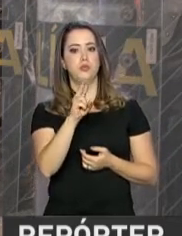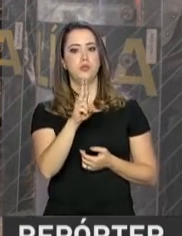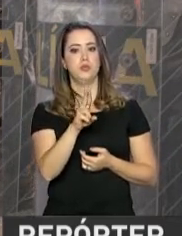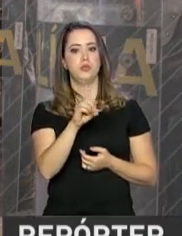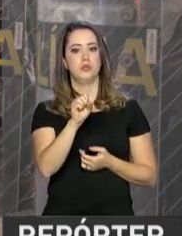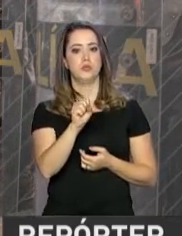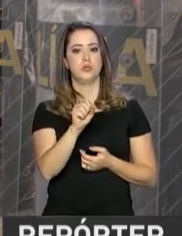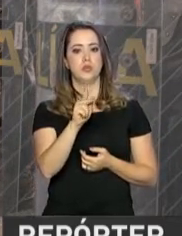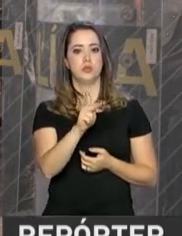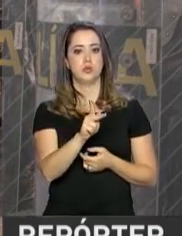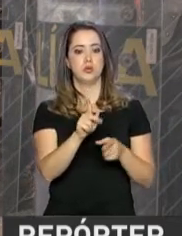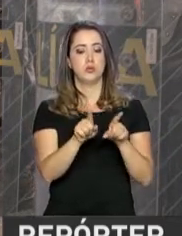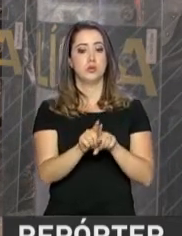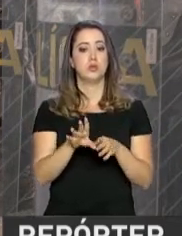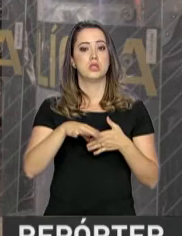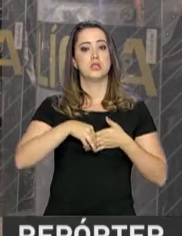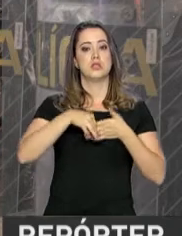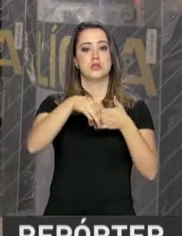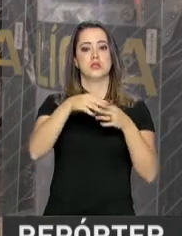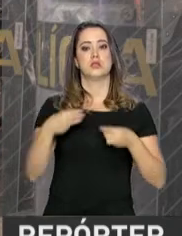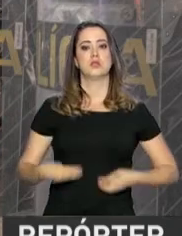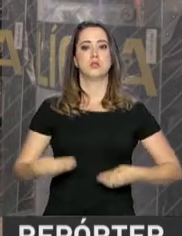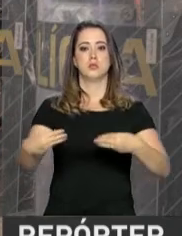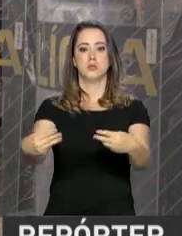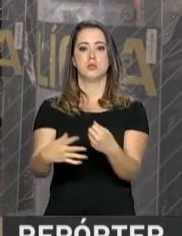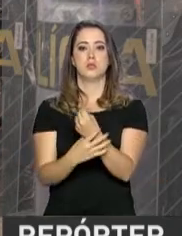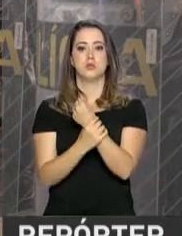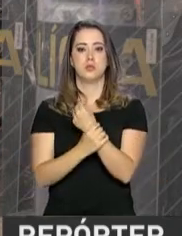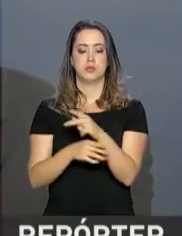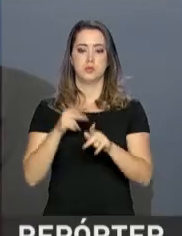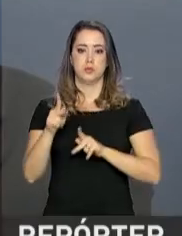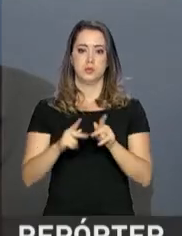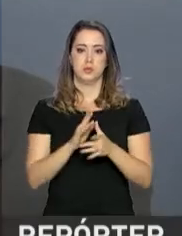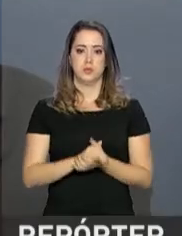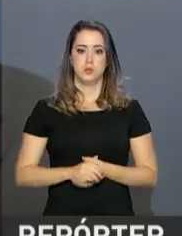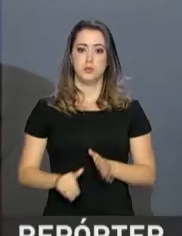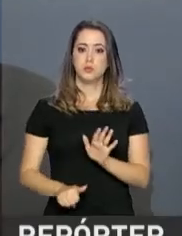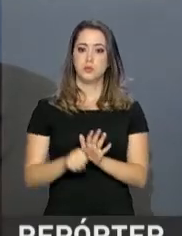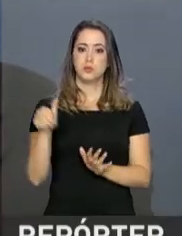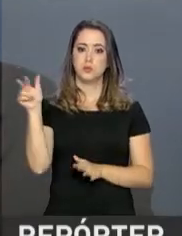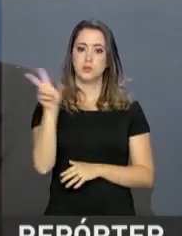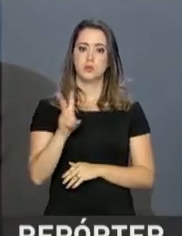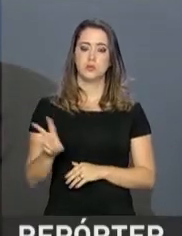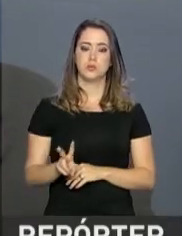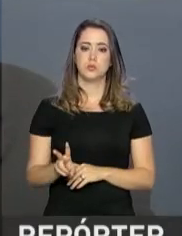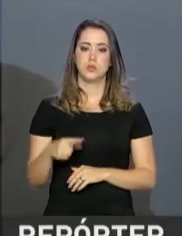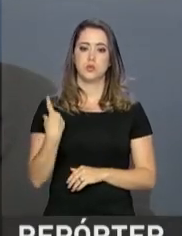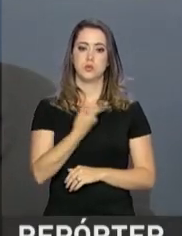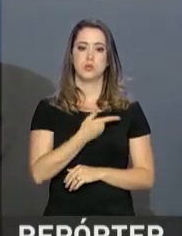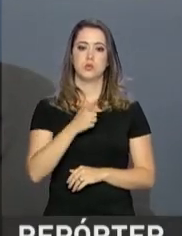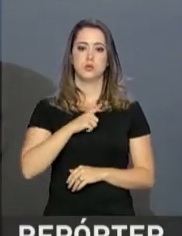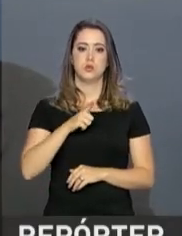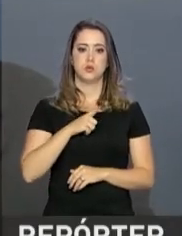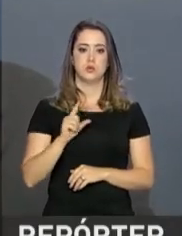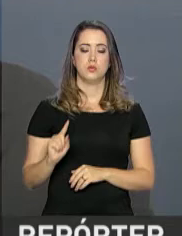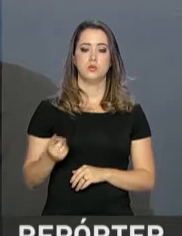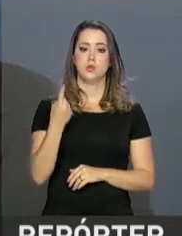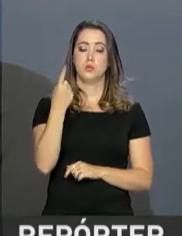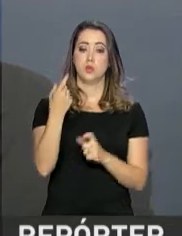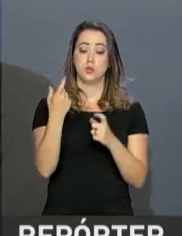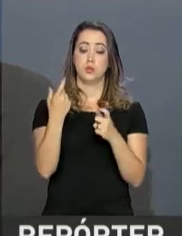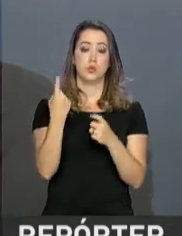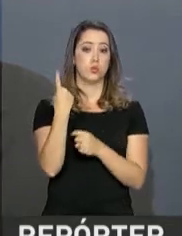pelo ministério extraordinário da segurança pública pela primeira vez nós vamos ter uma unidade